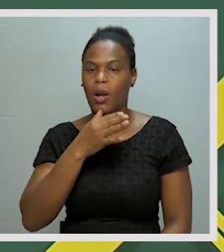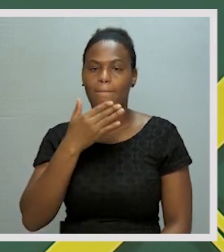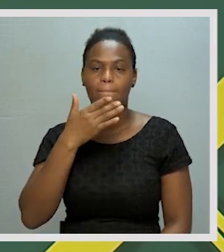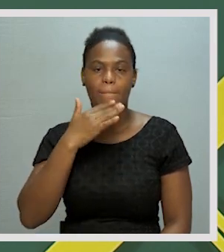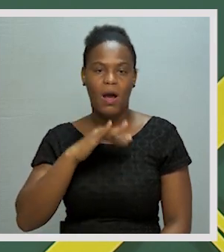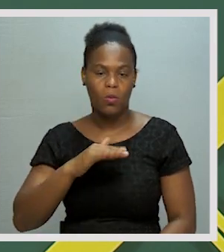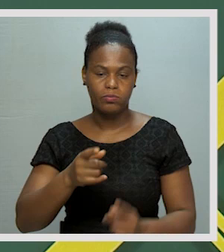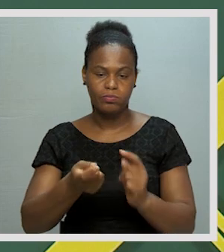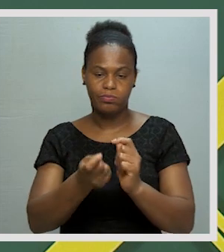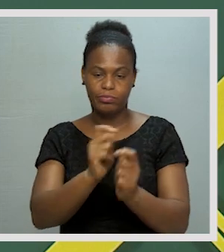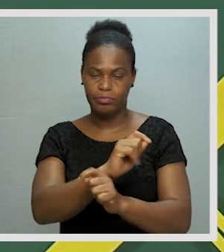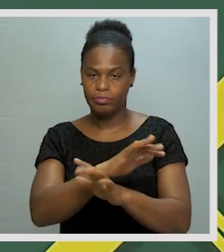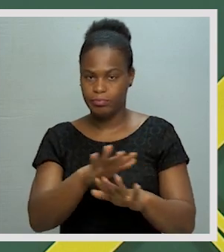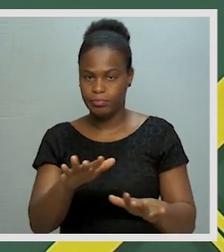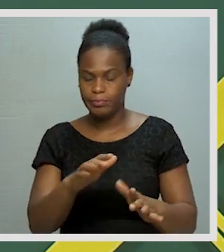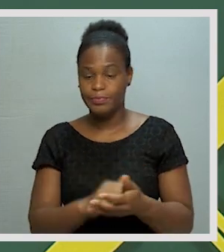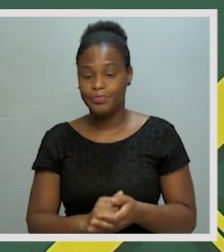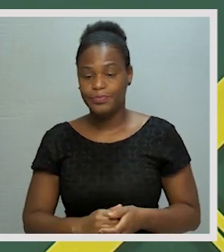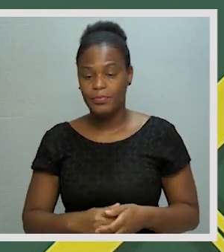Podemos fazer isto mentalmente, que dá